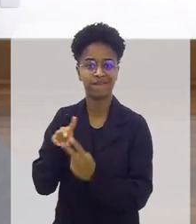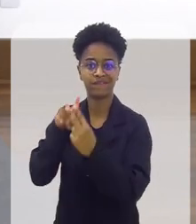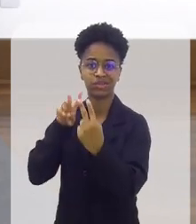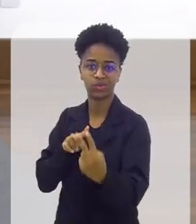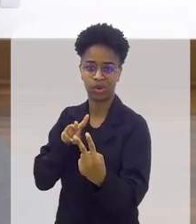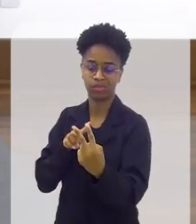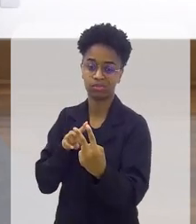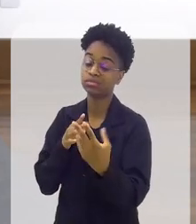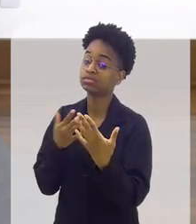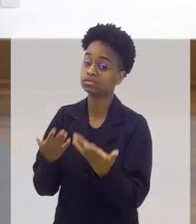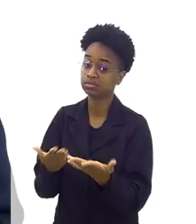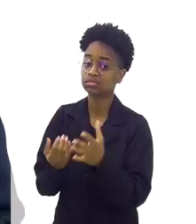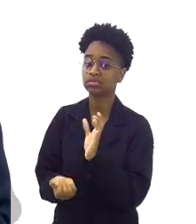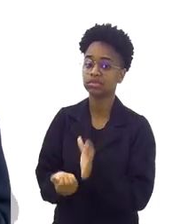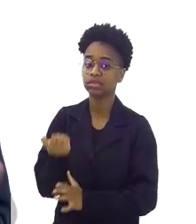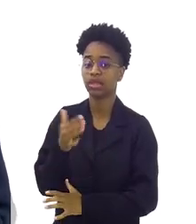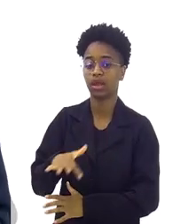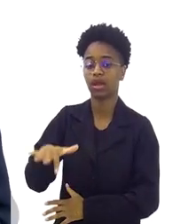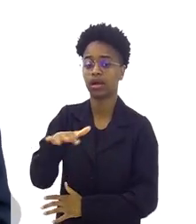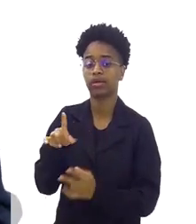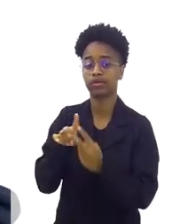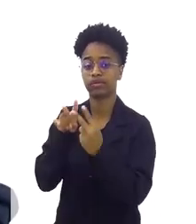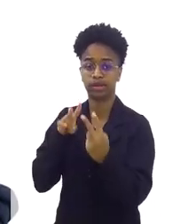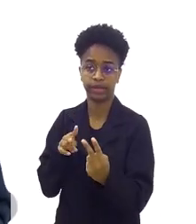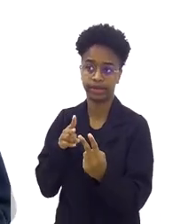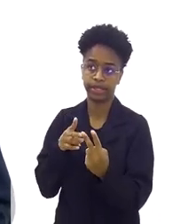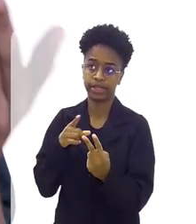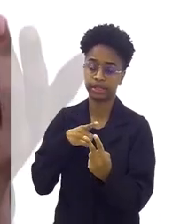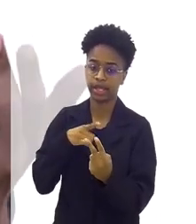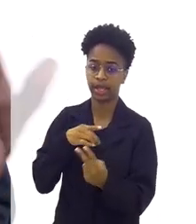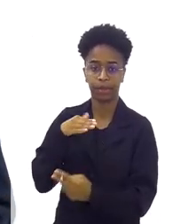ambiente digital, e aí cria-se ambientes digitais,